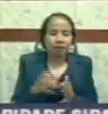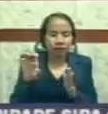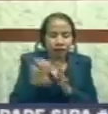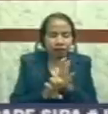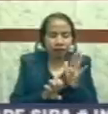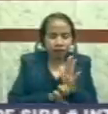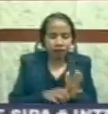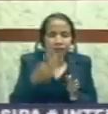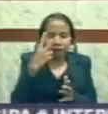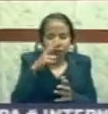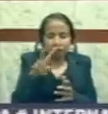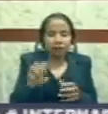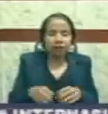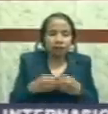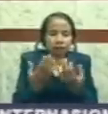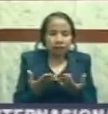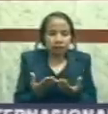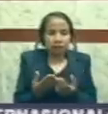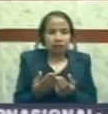nini harene o insa.